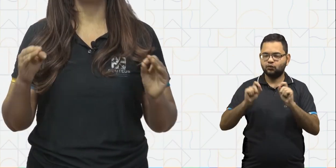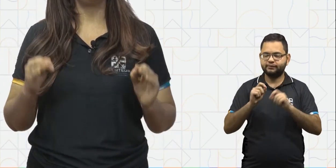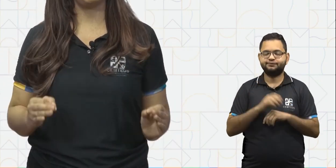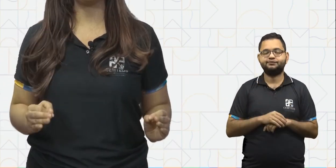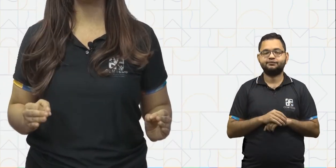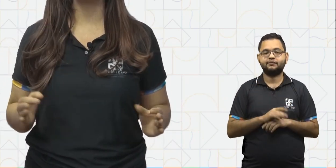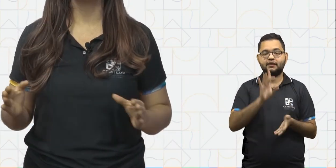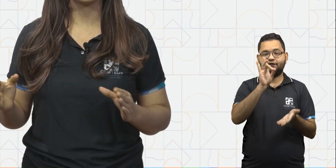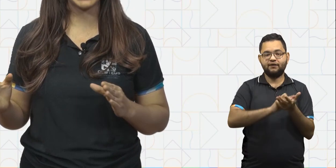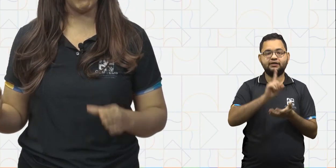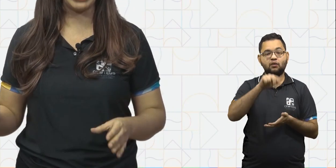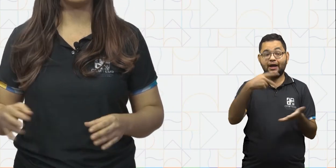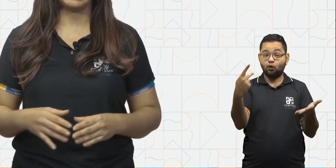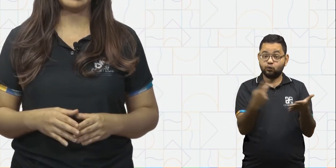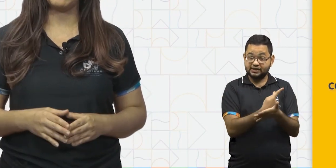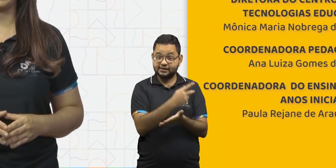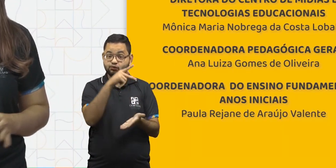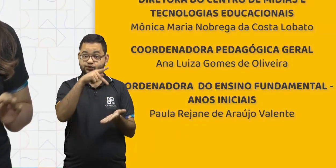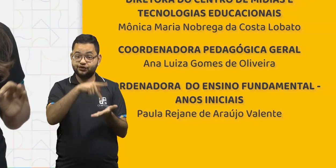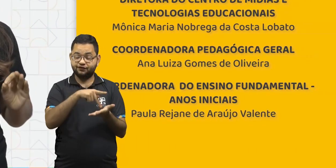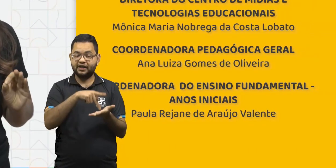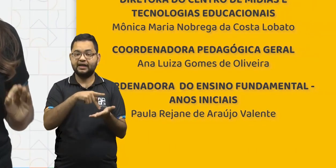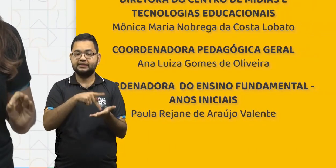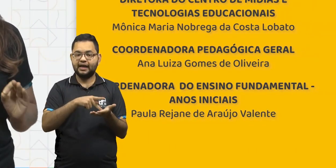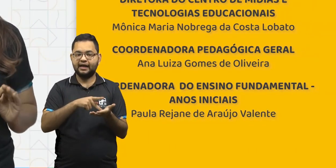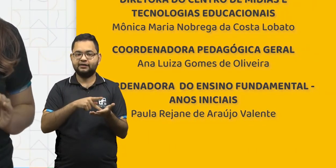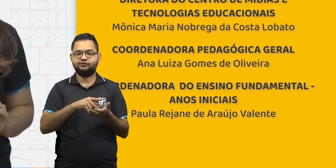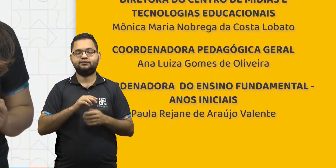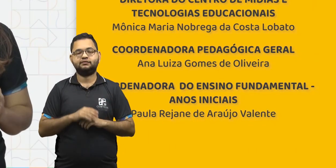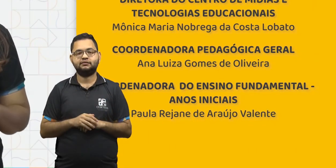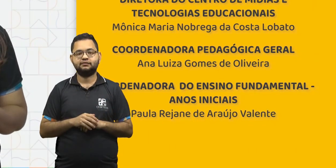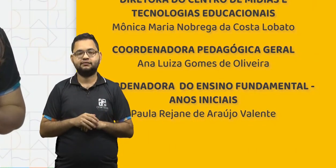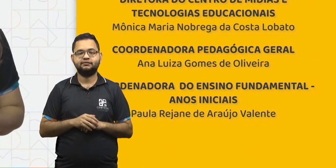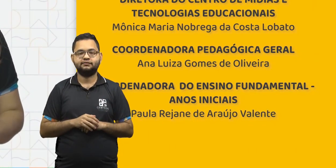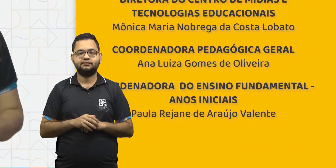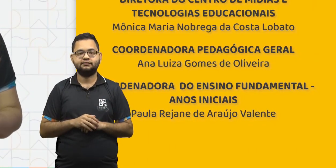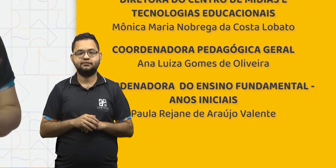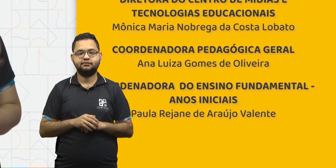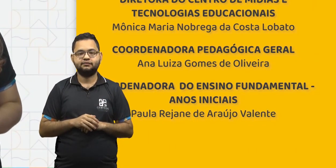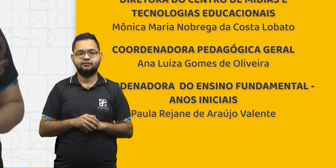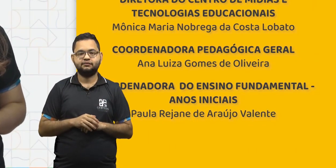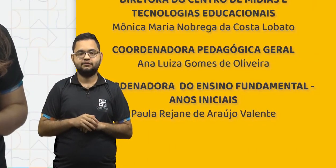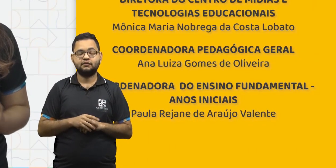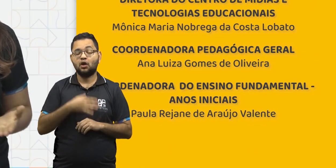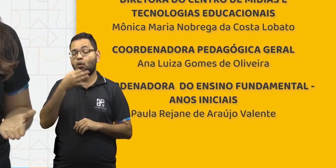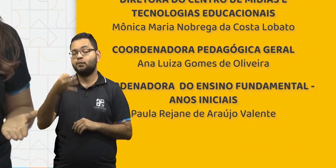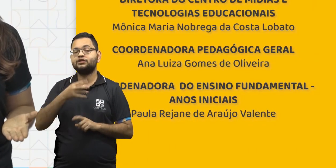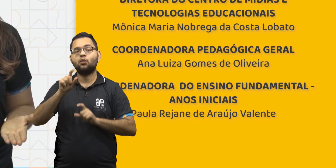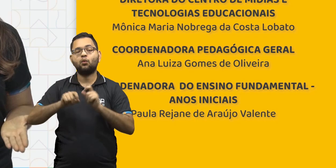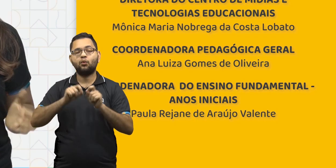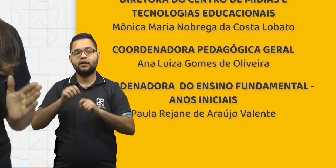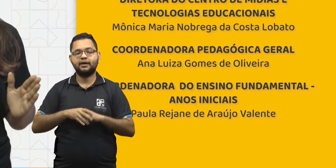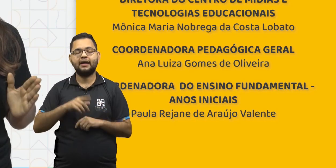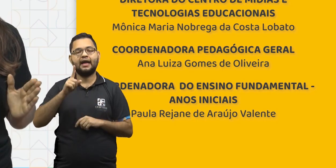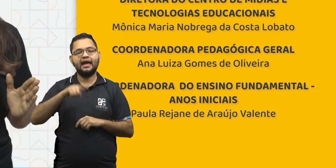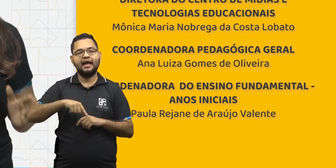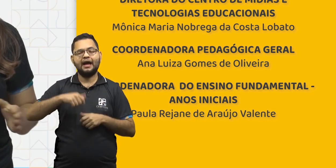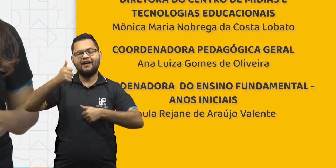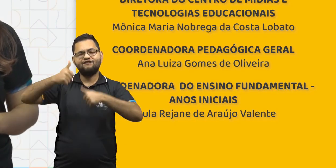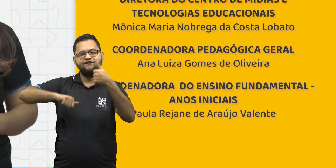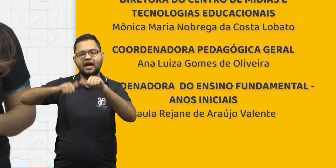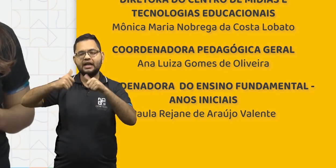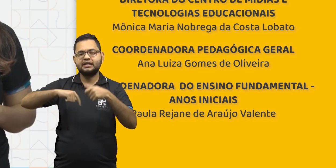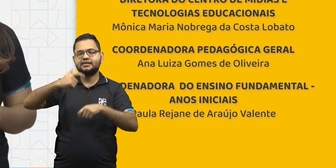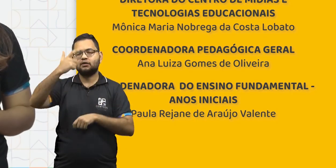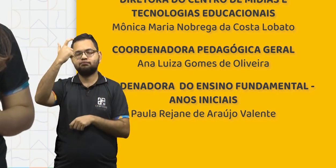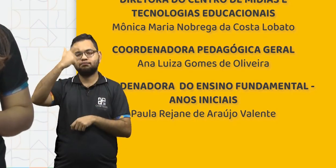resumo, fato é um acontecimento, por mais que pareça inacreditável. E opinião é um juízo